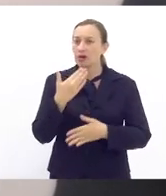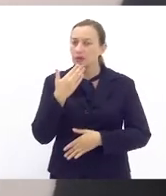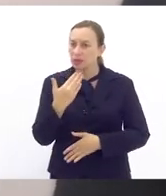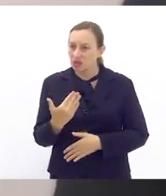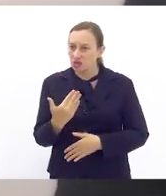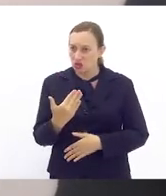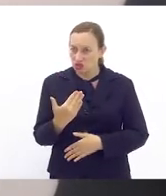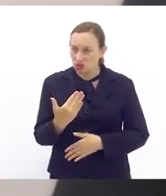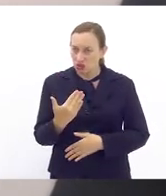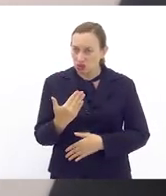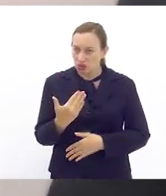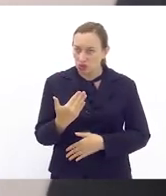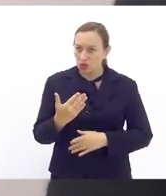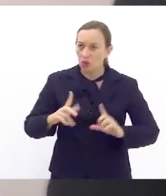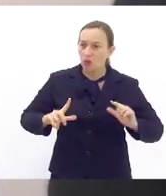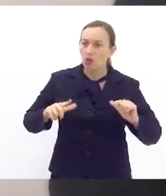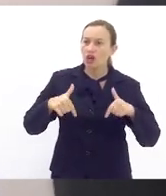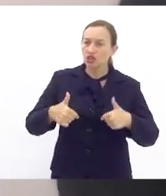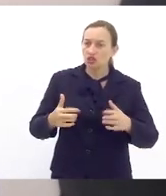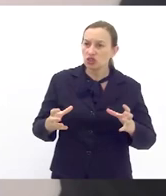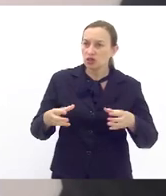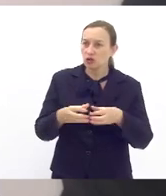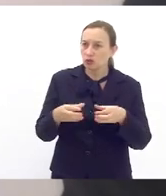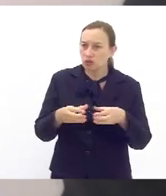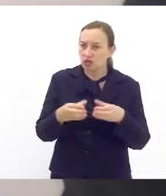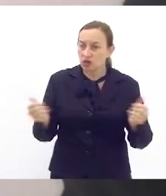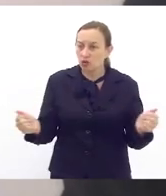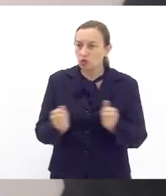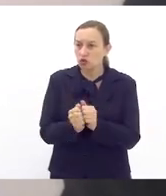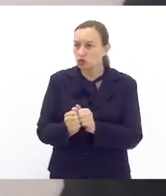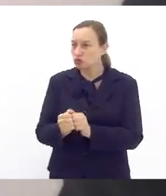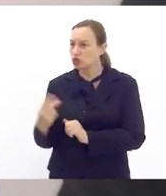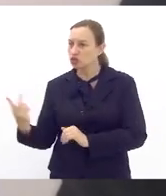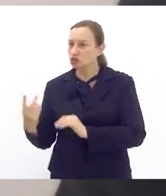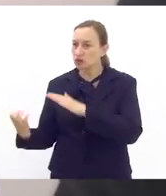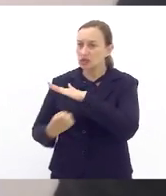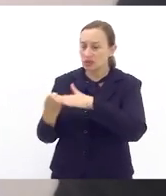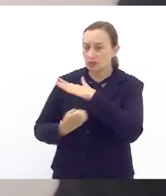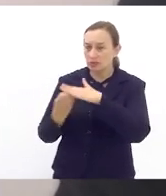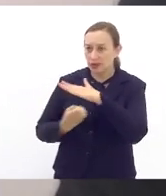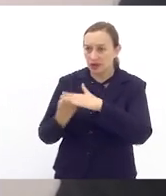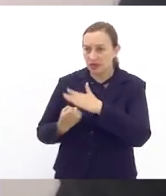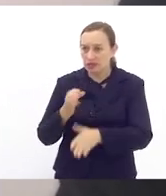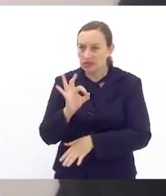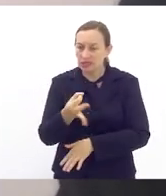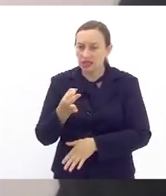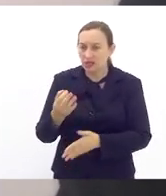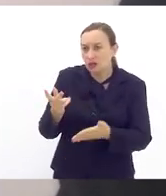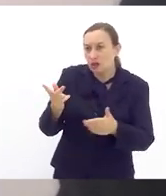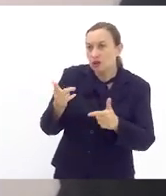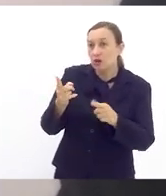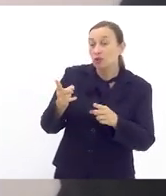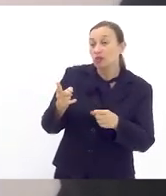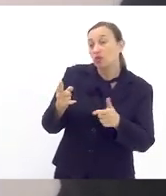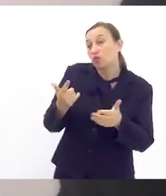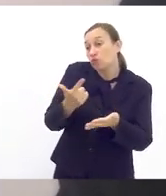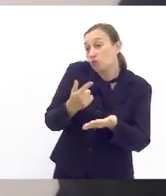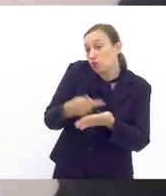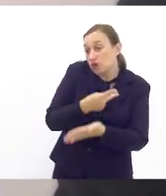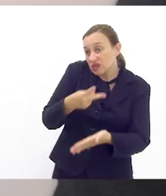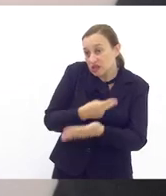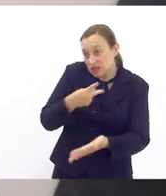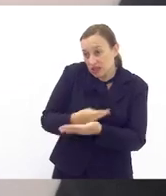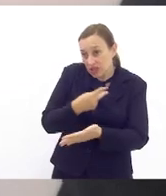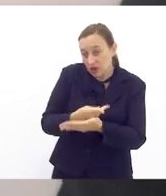atuação desta comissão JM solicitando posicionamento concreto sobre as falhas no serviço de energia elétrica